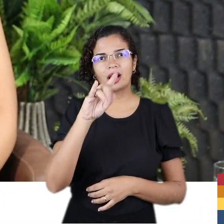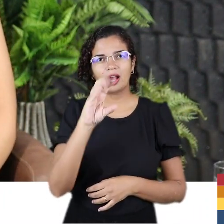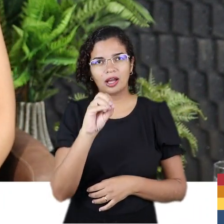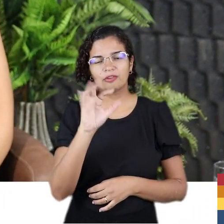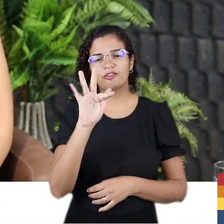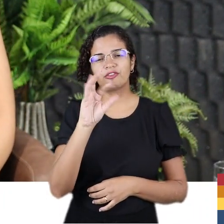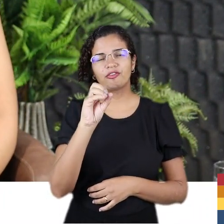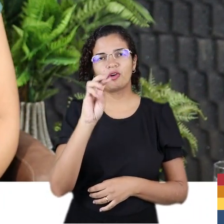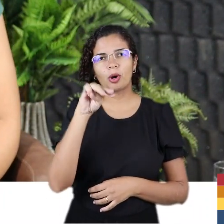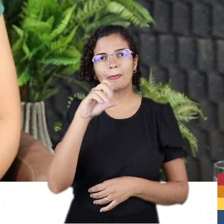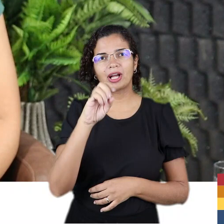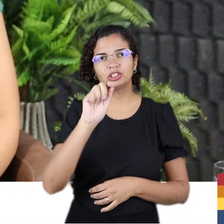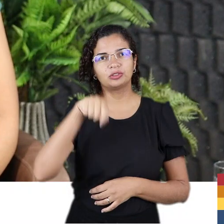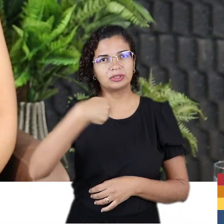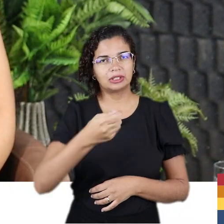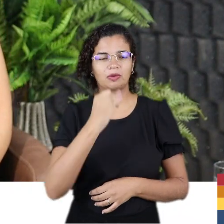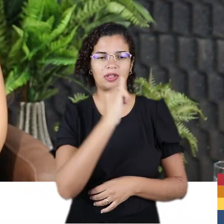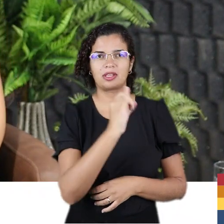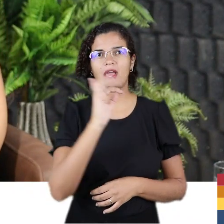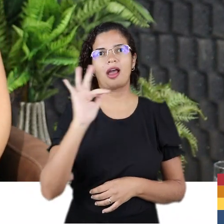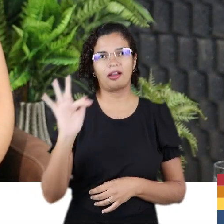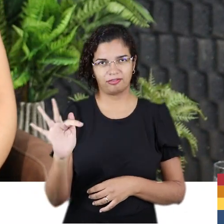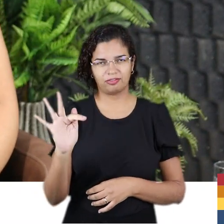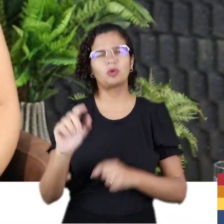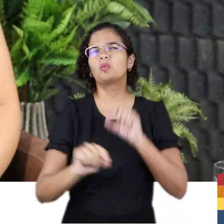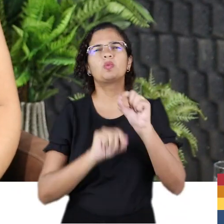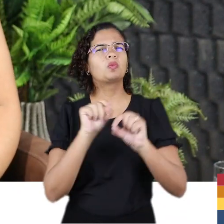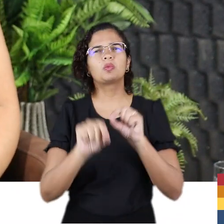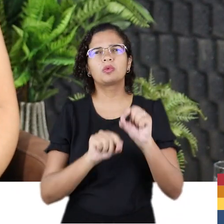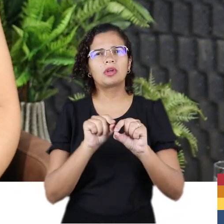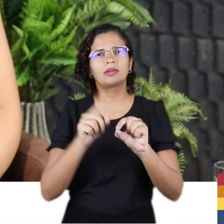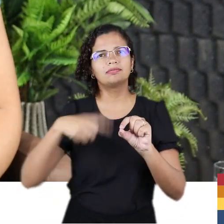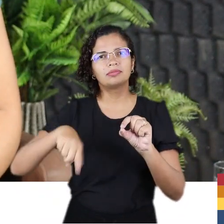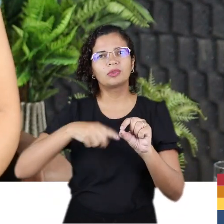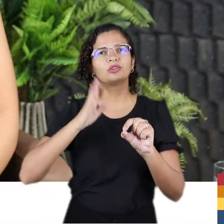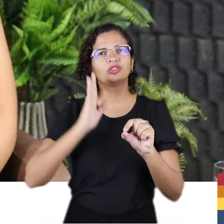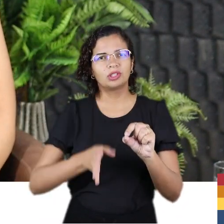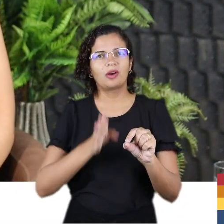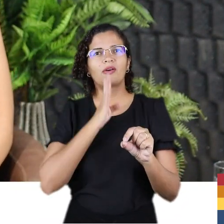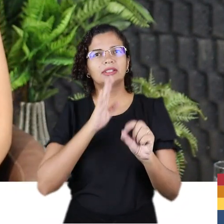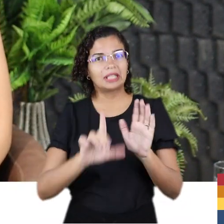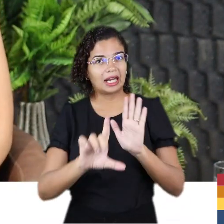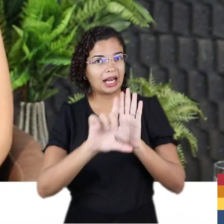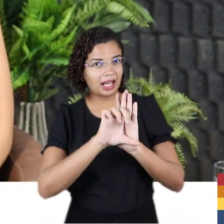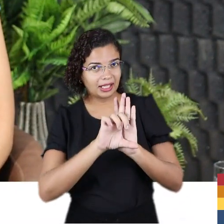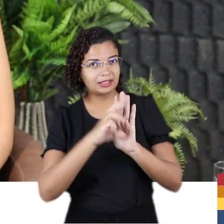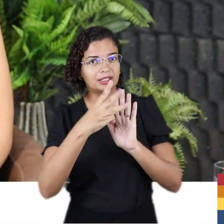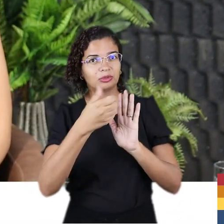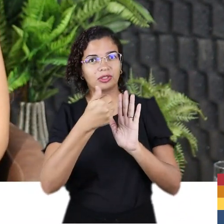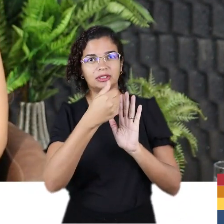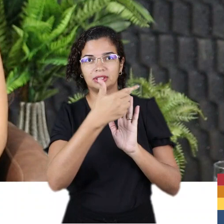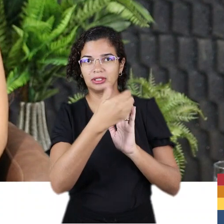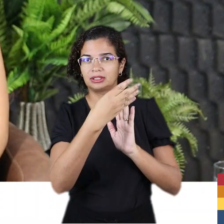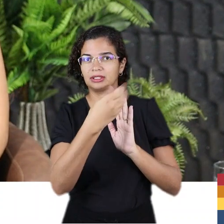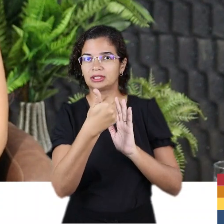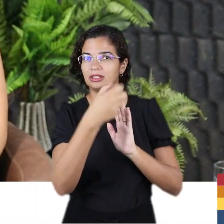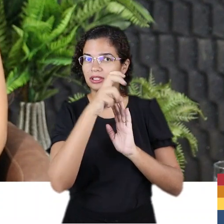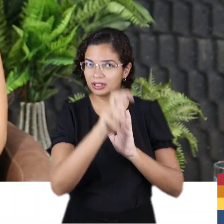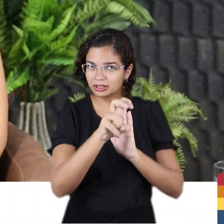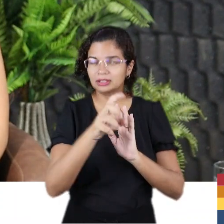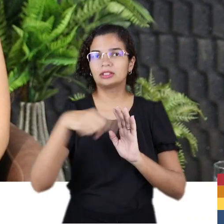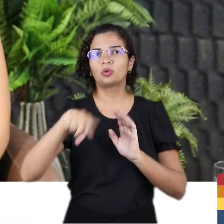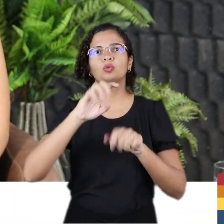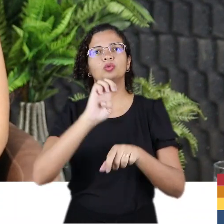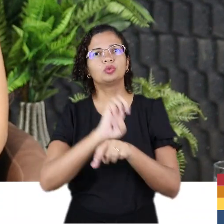Então nós já sabemos que com a determinação da lei 3.415, os estados precisavam e